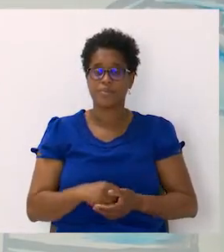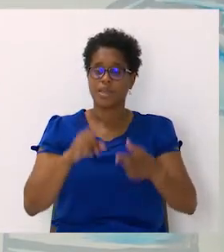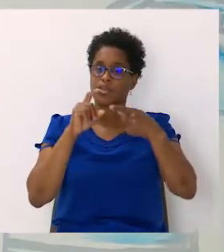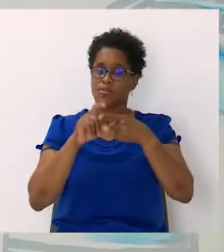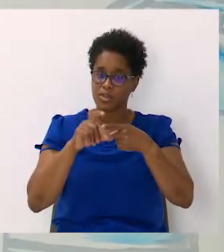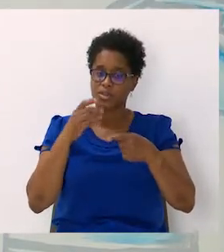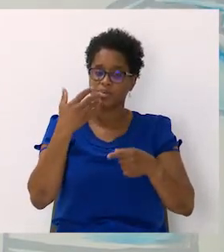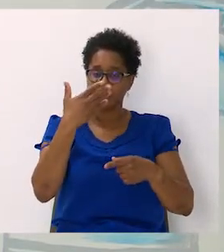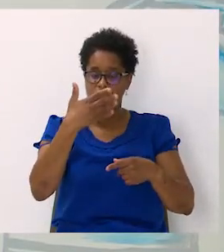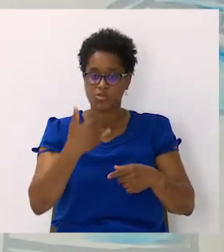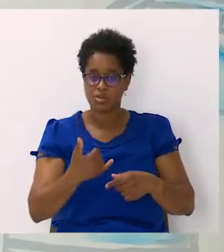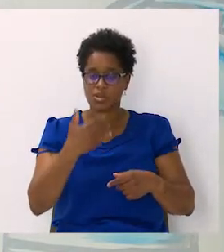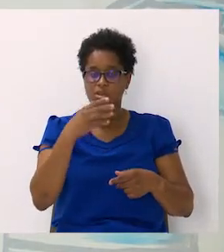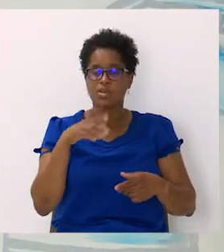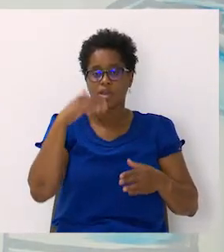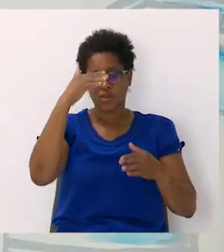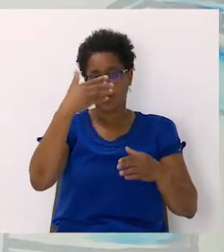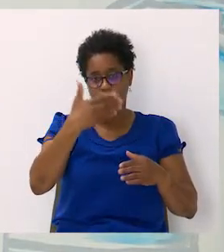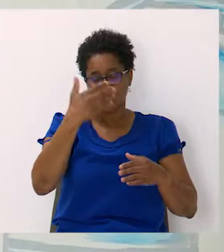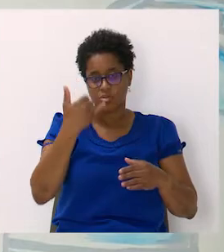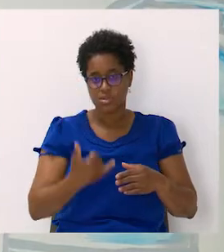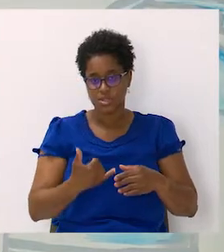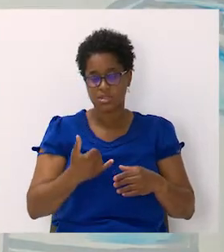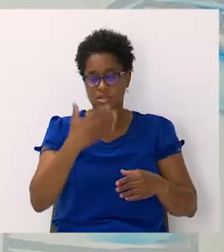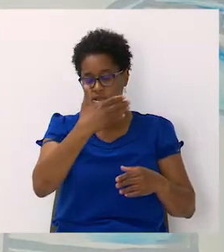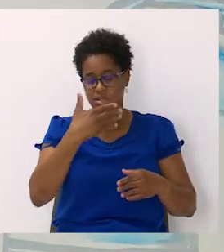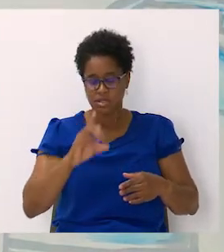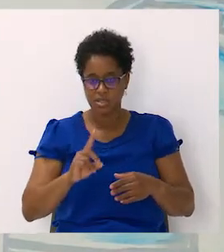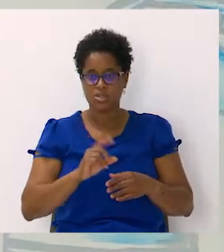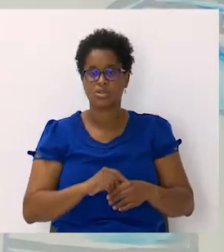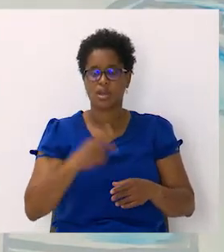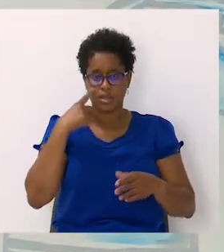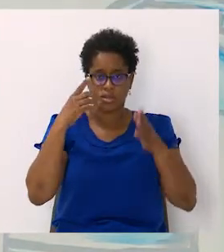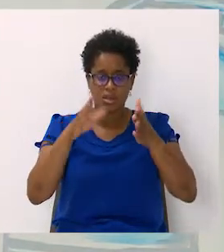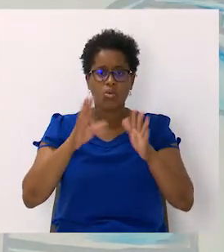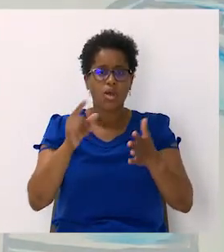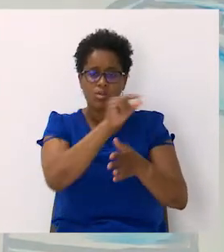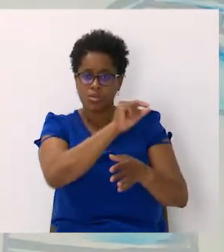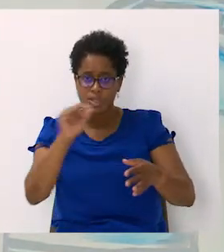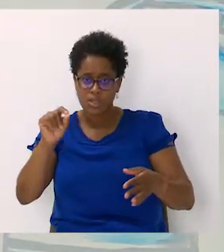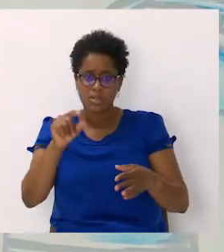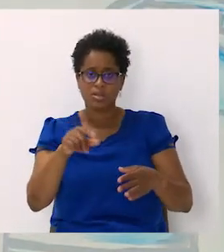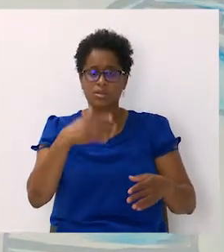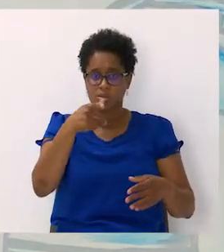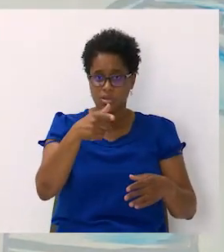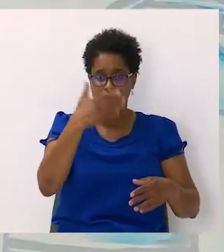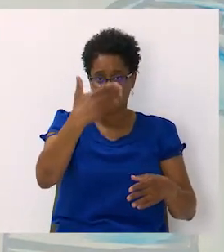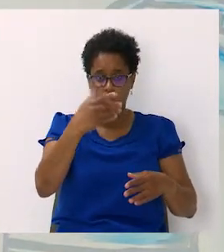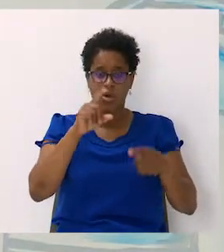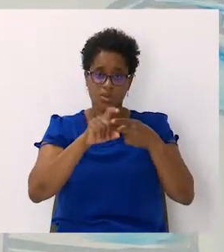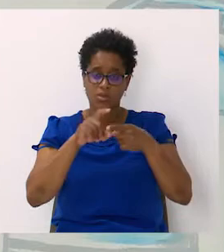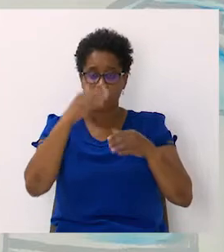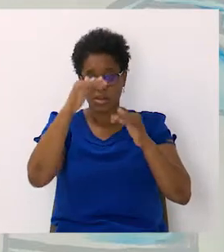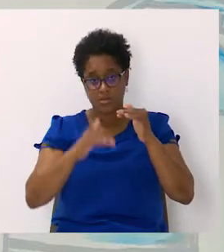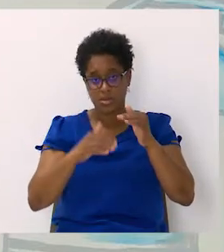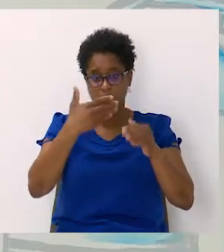a dividir por 1 sobre 16. Atenção! Qual é o traço de fração mãe? temos aqui 1 a dividir